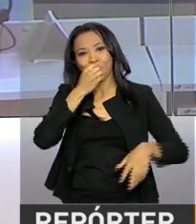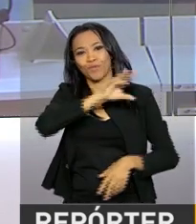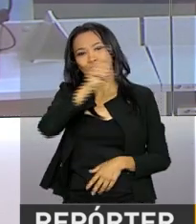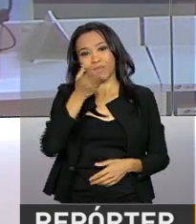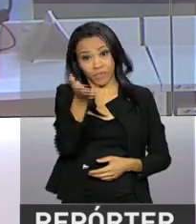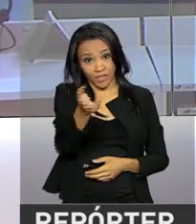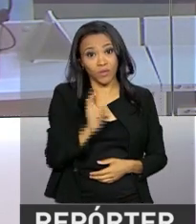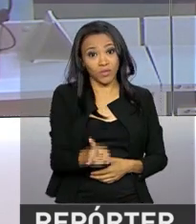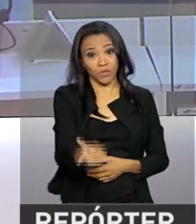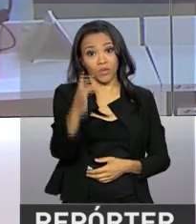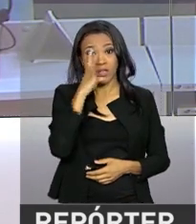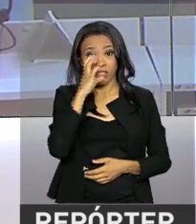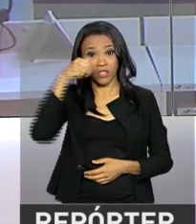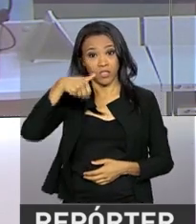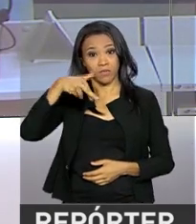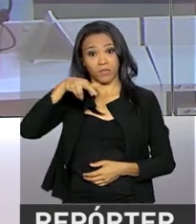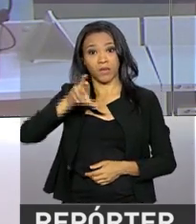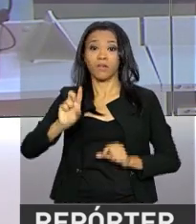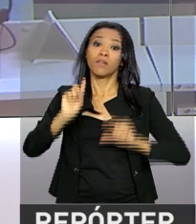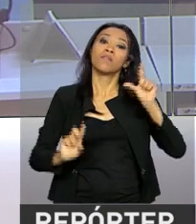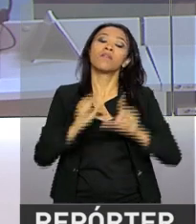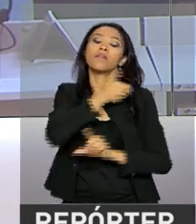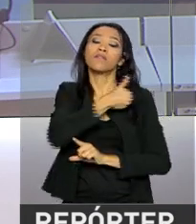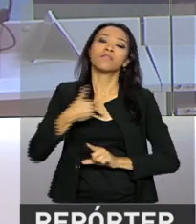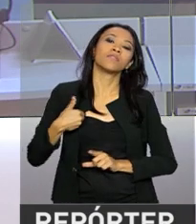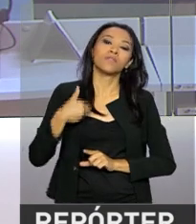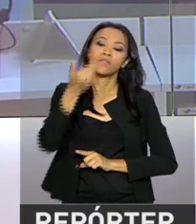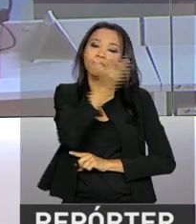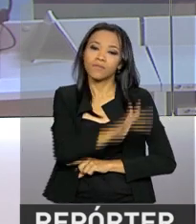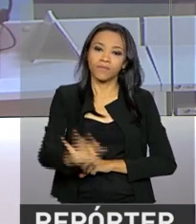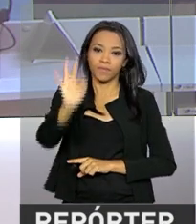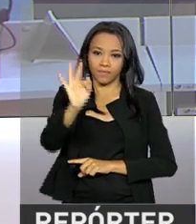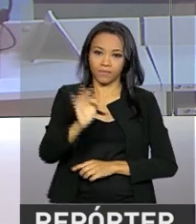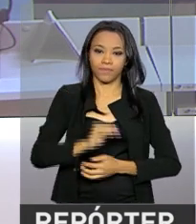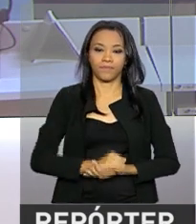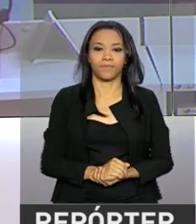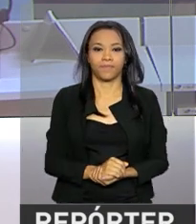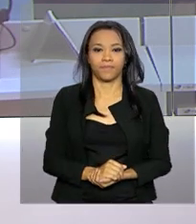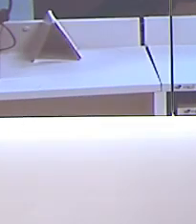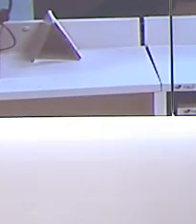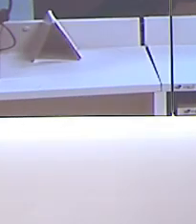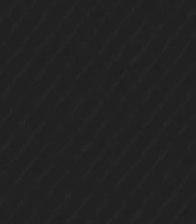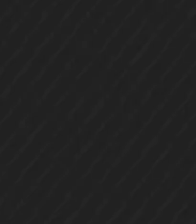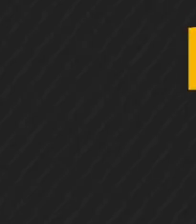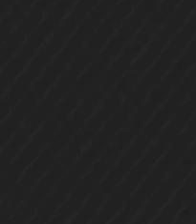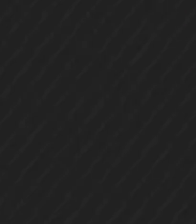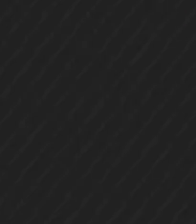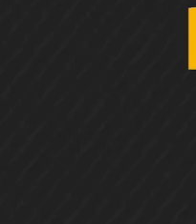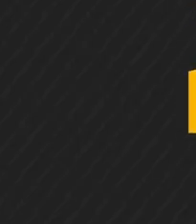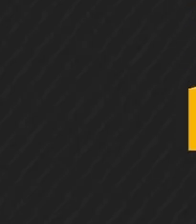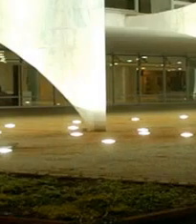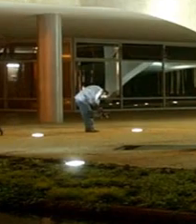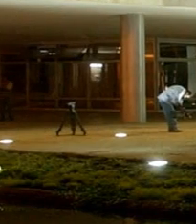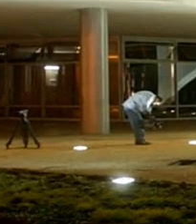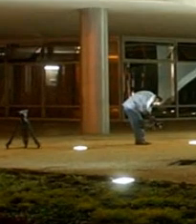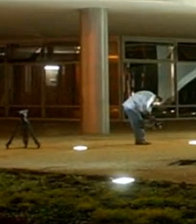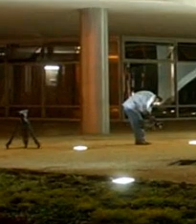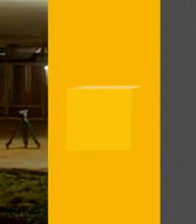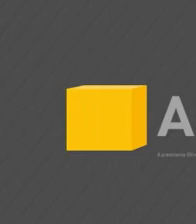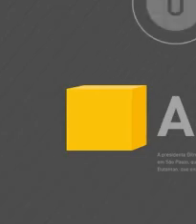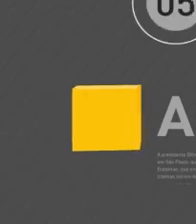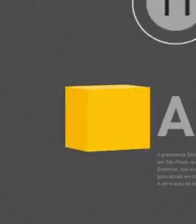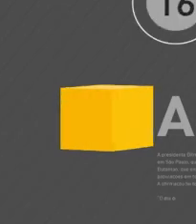dia para você e continue com a gente aqui na NBR, a TV do Governo Federal.